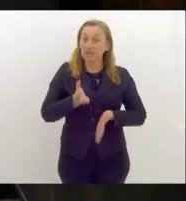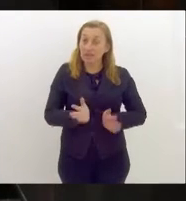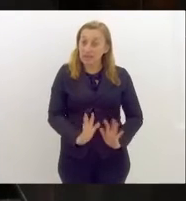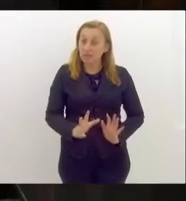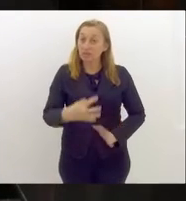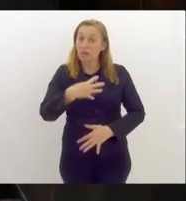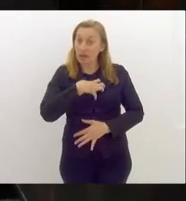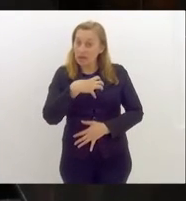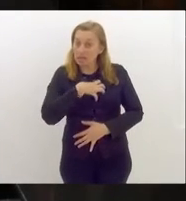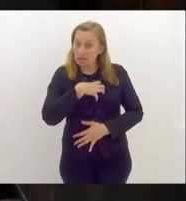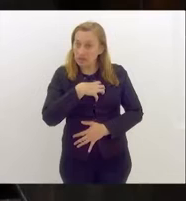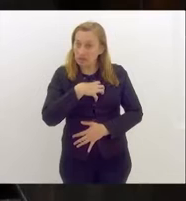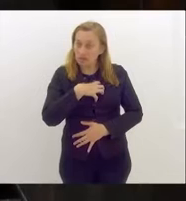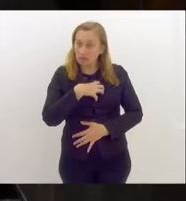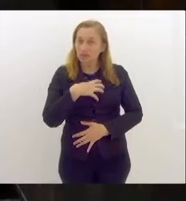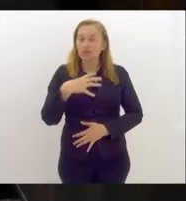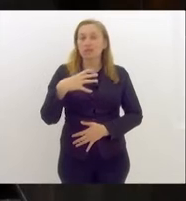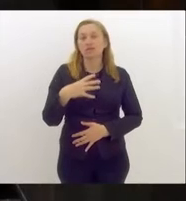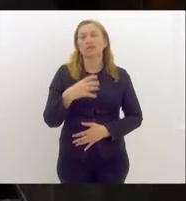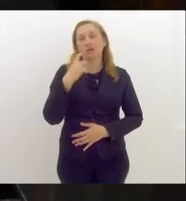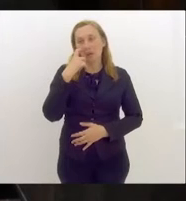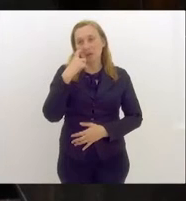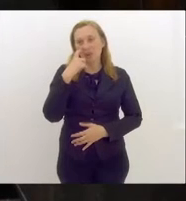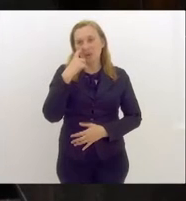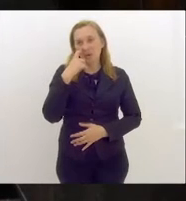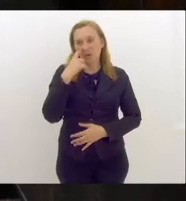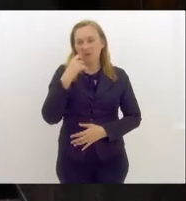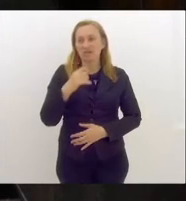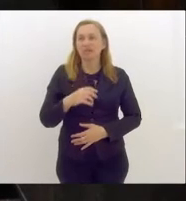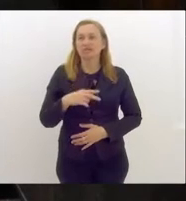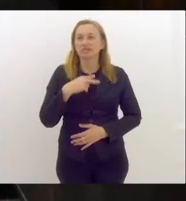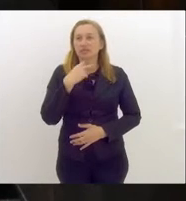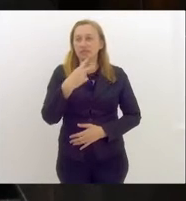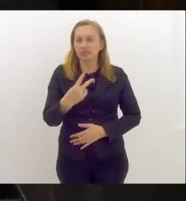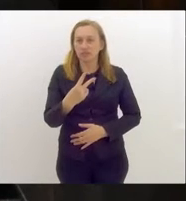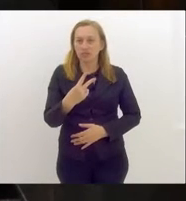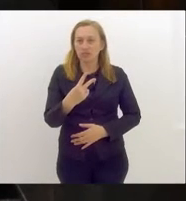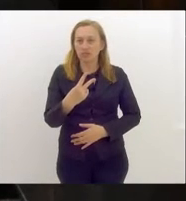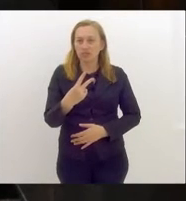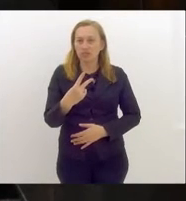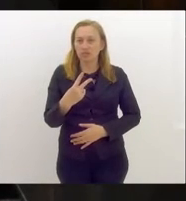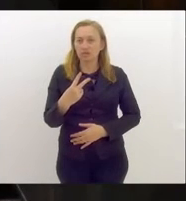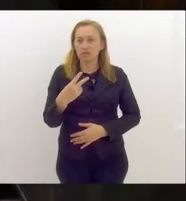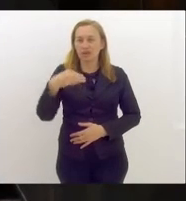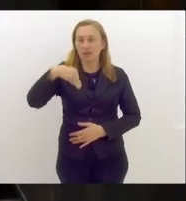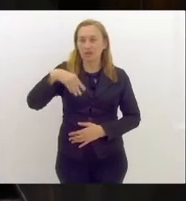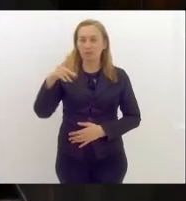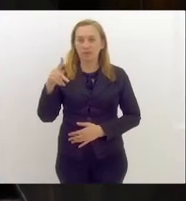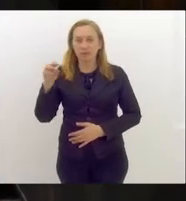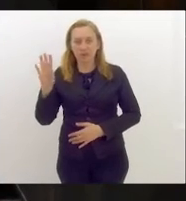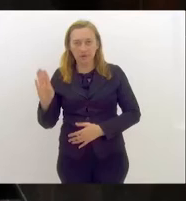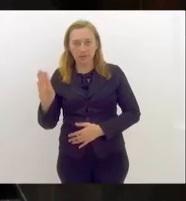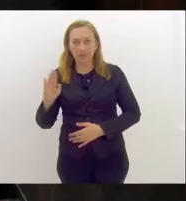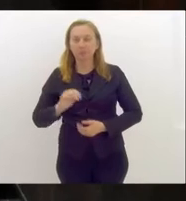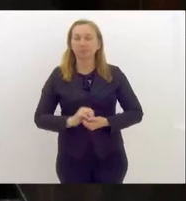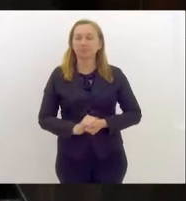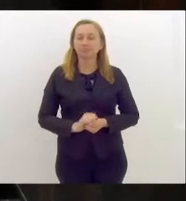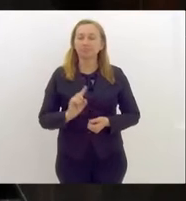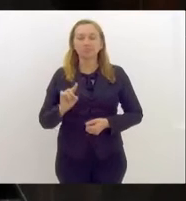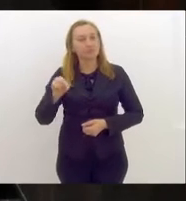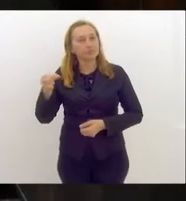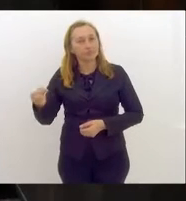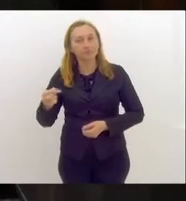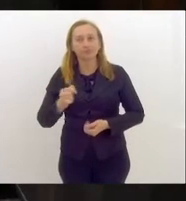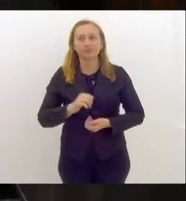que ela nasceu em Salvador e foi a voz dos clássicos do MPB entre